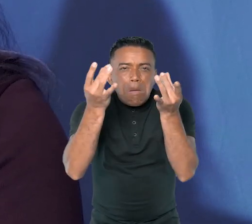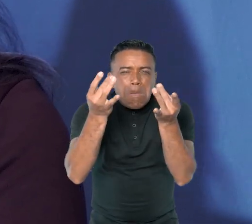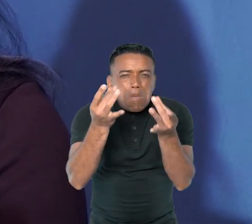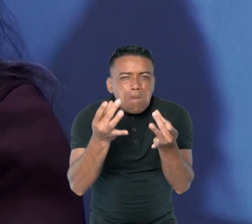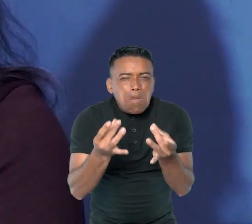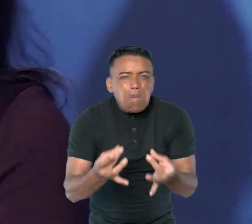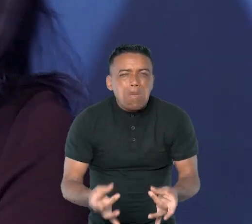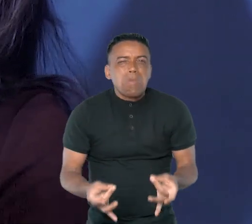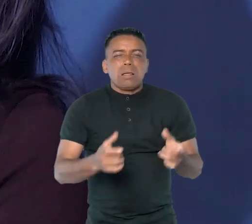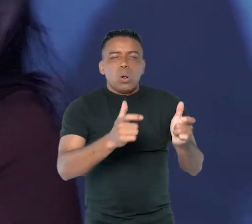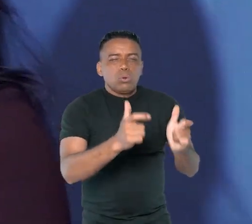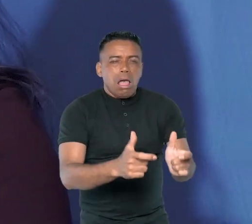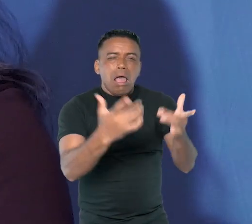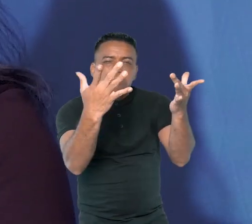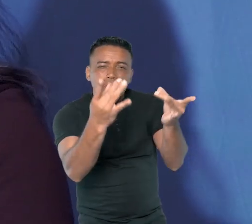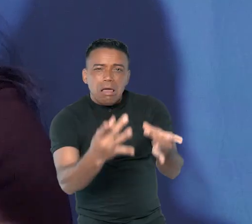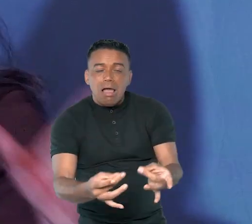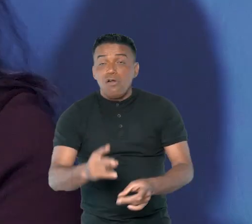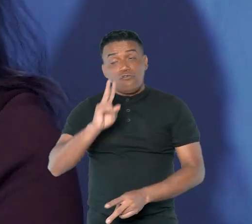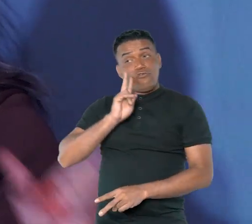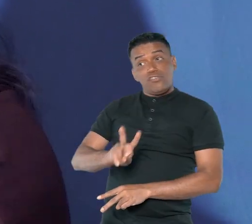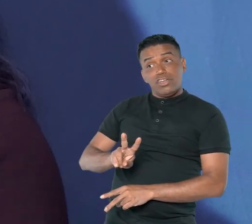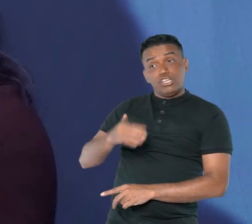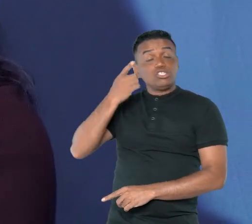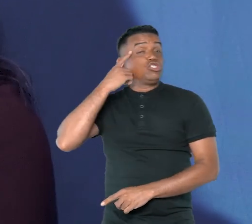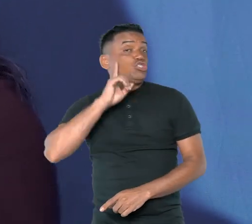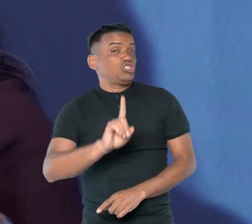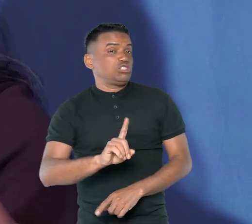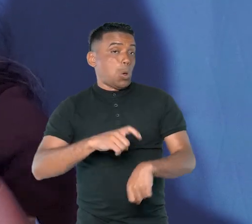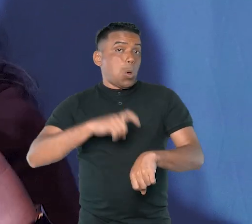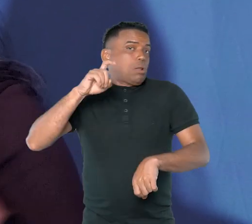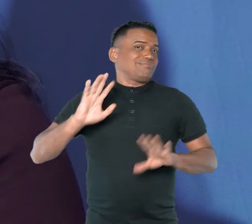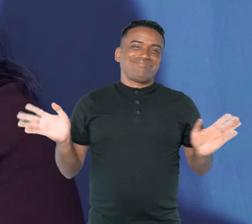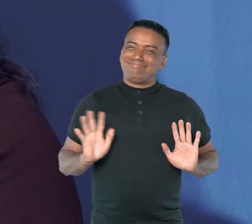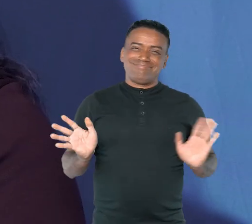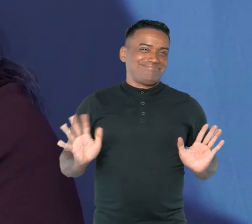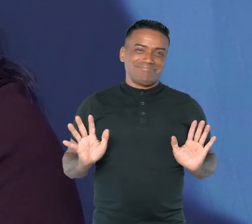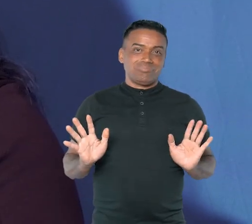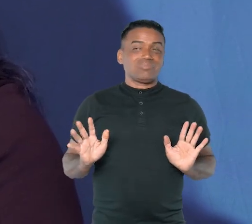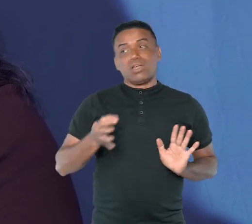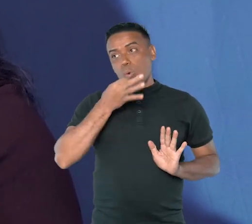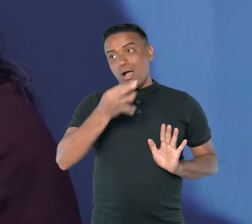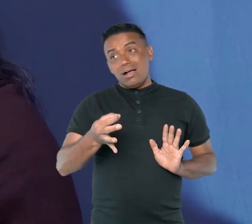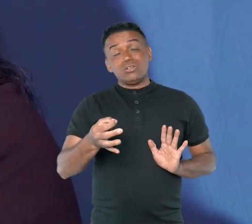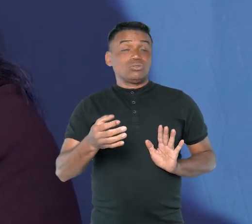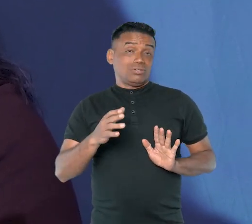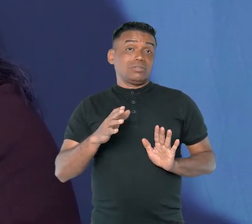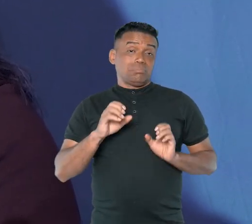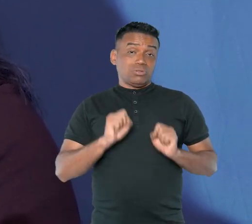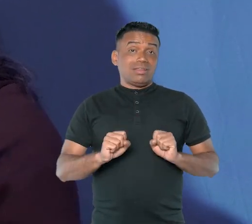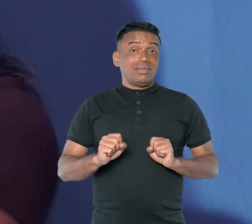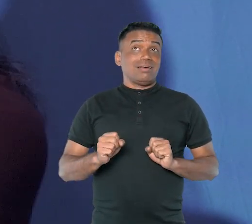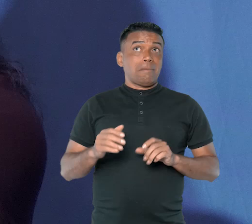muito fiel aquele lugar, ou o que eu vi, ou que dia que foi, essas coisas que eu acho que poderiam ser mais importantes se